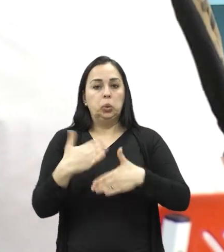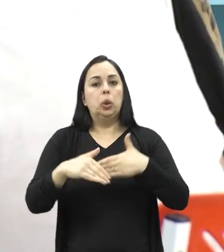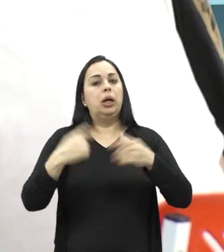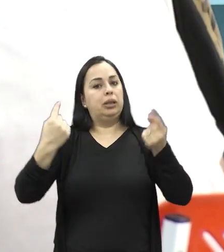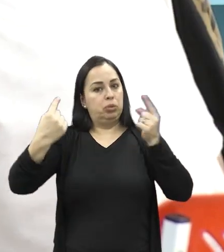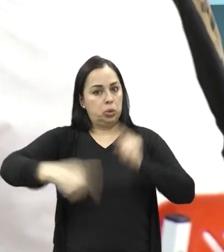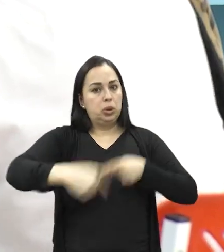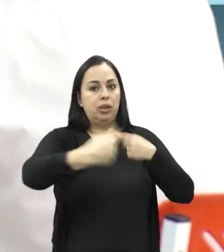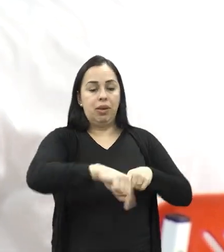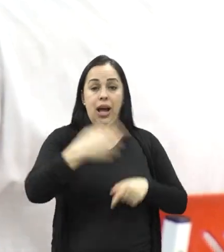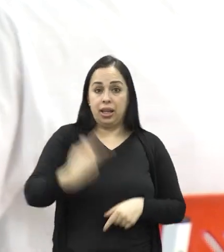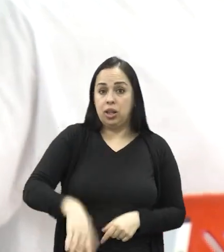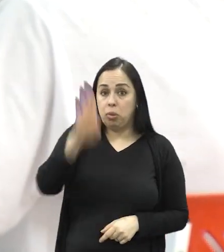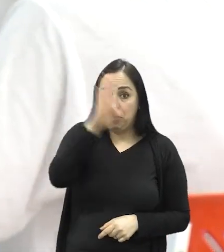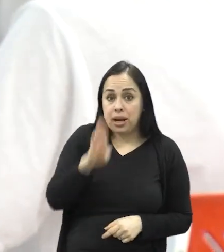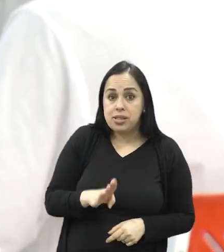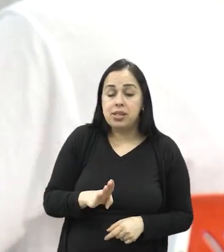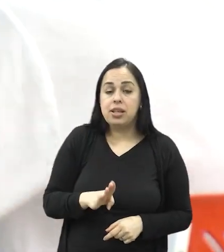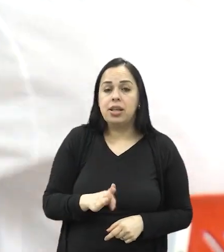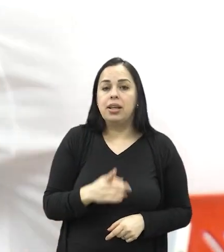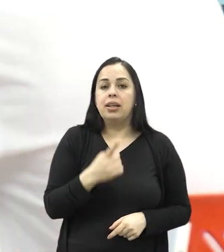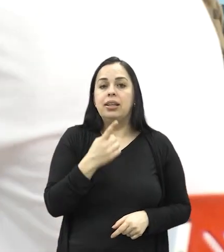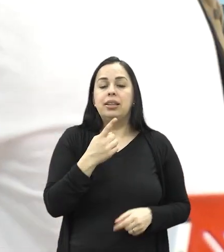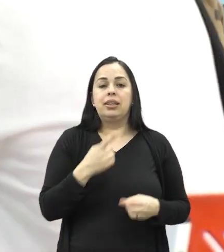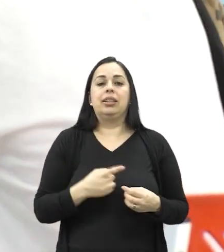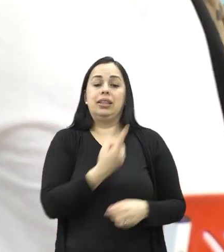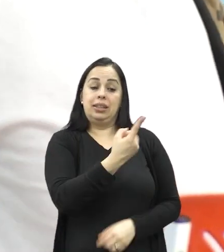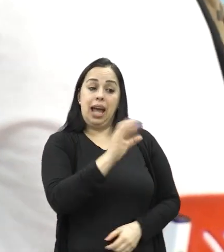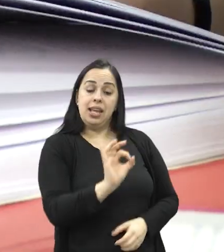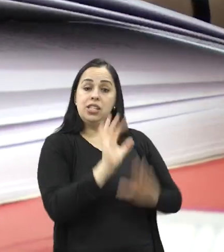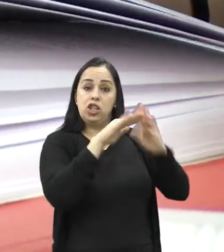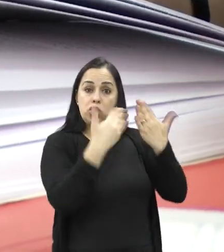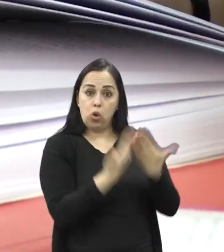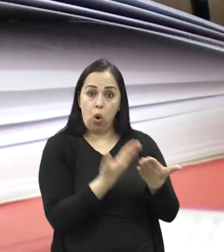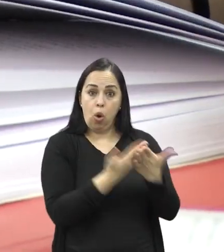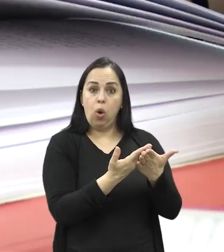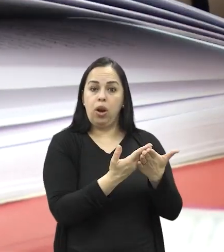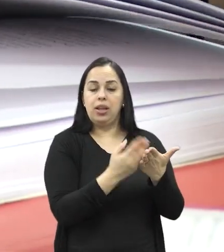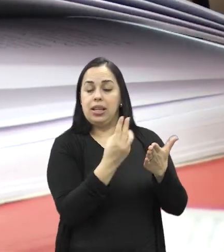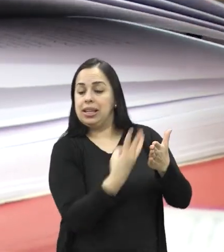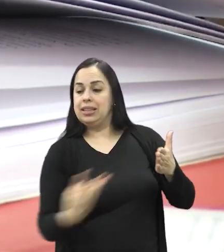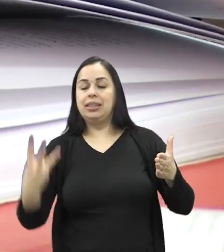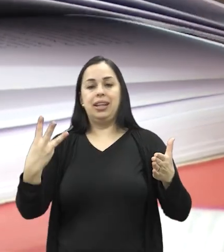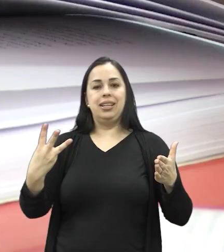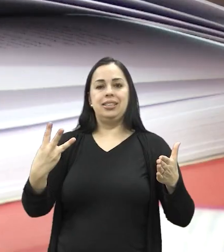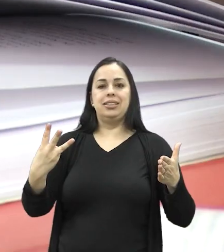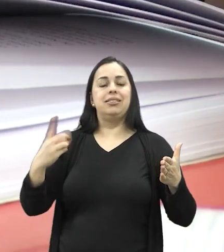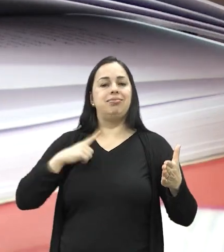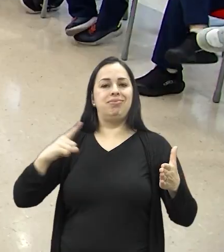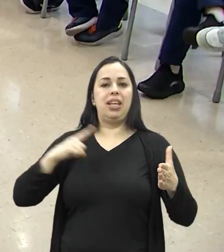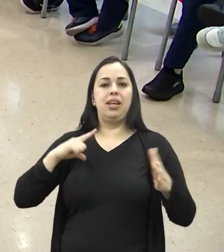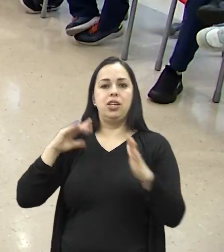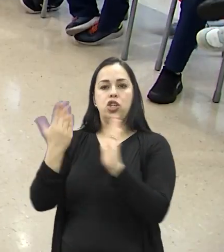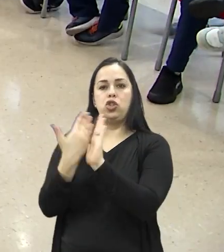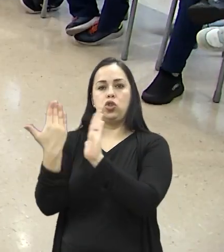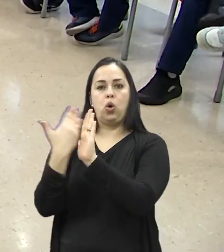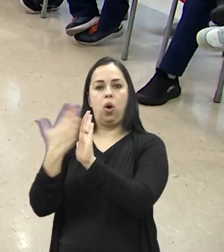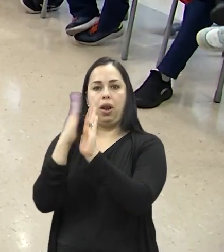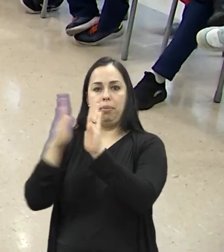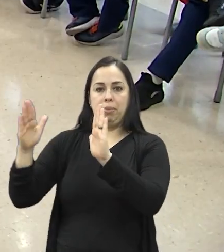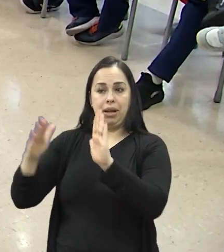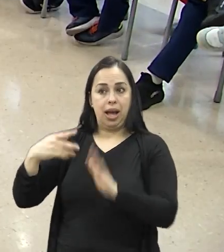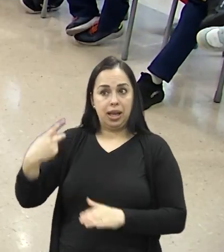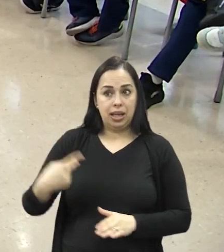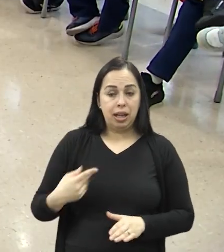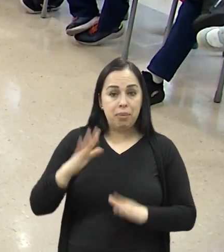enfrenta desafios. No Brasil, apenas 3 em cada 10 escolas públicas possuem biblioteca. Nesta escola